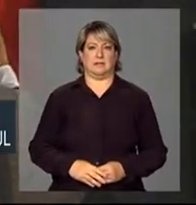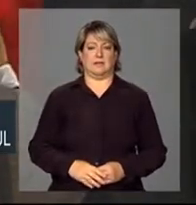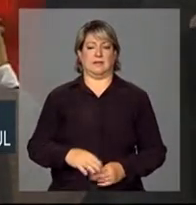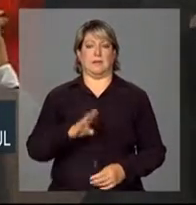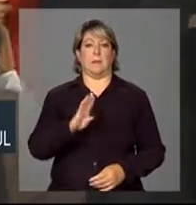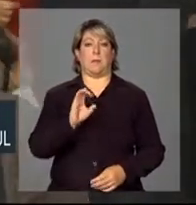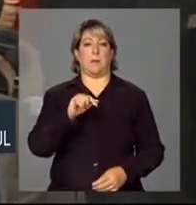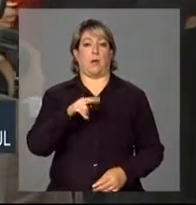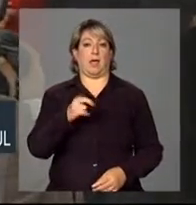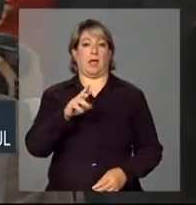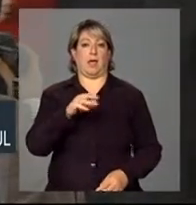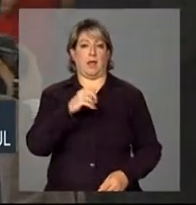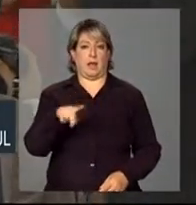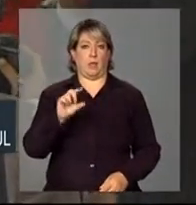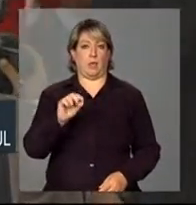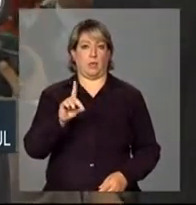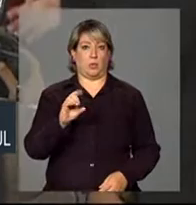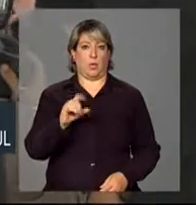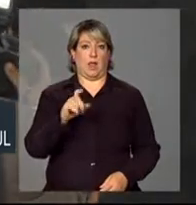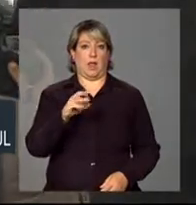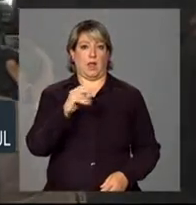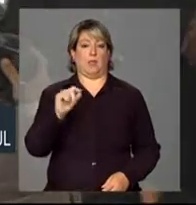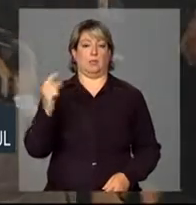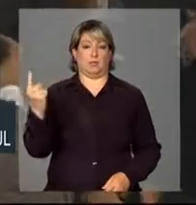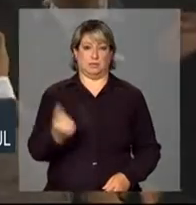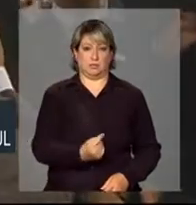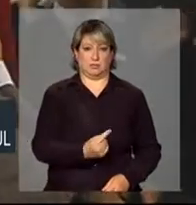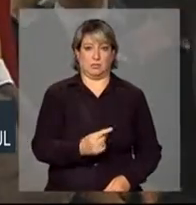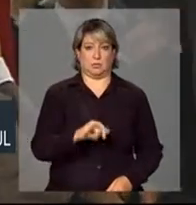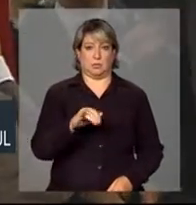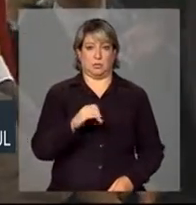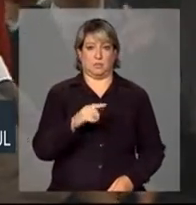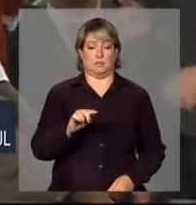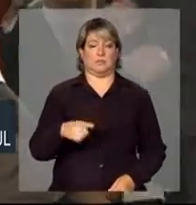Boqueirão do Leão, Luiz Augusto Schmidt.